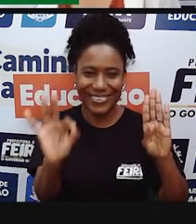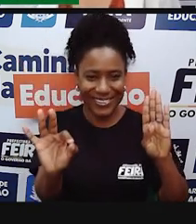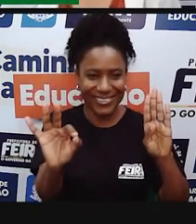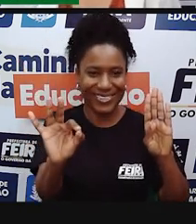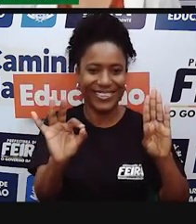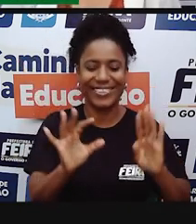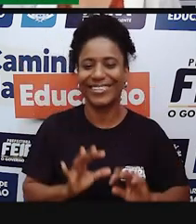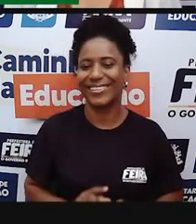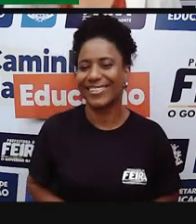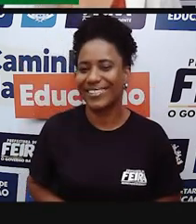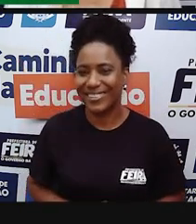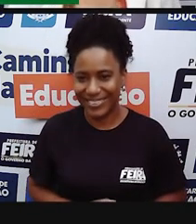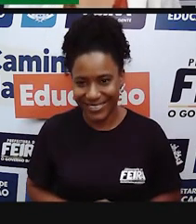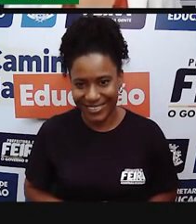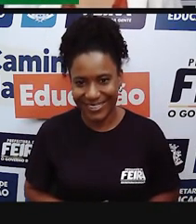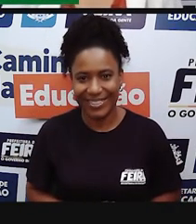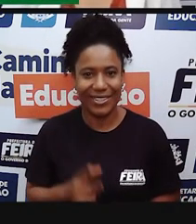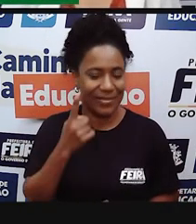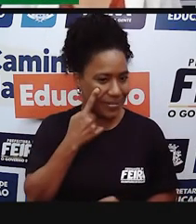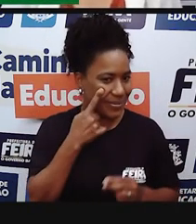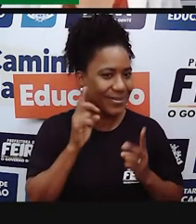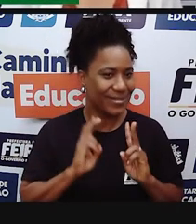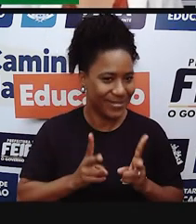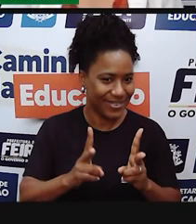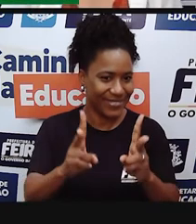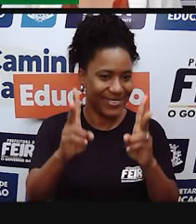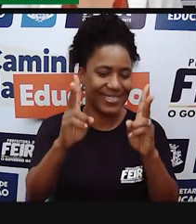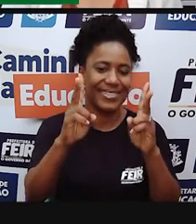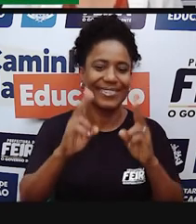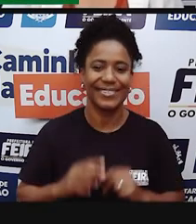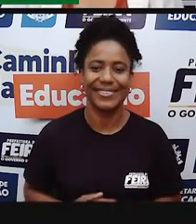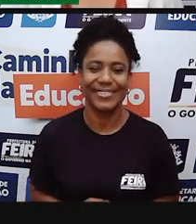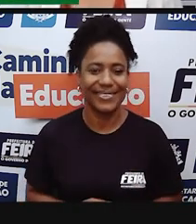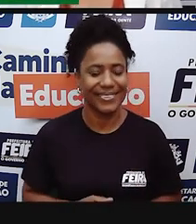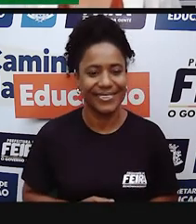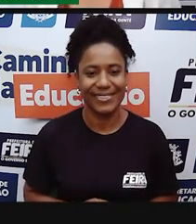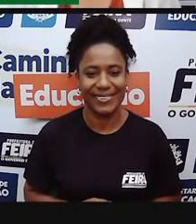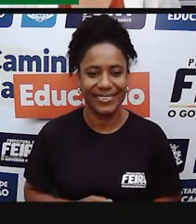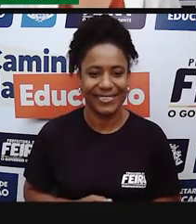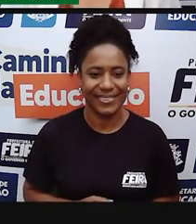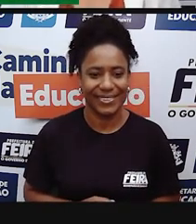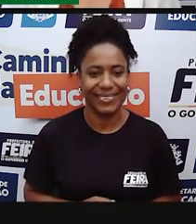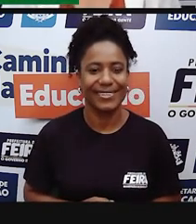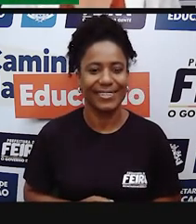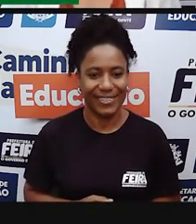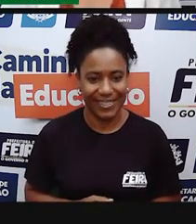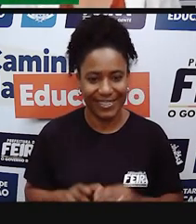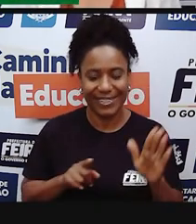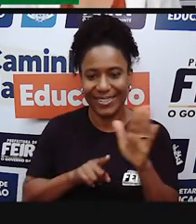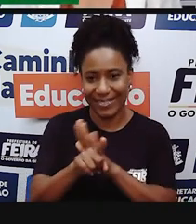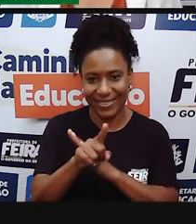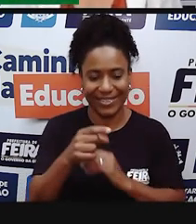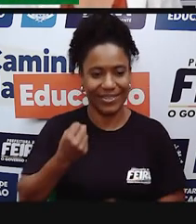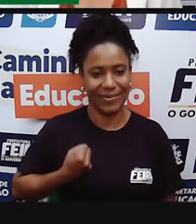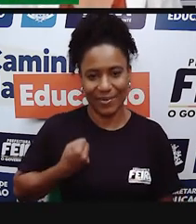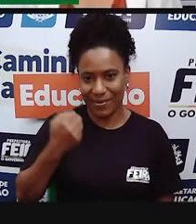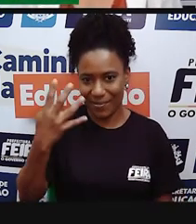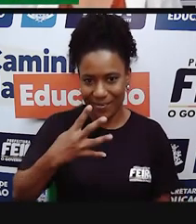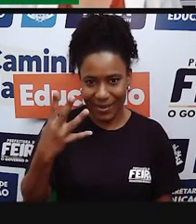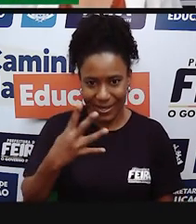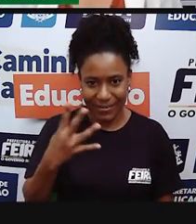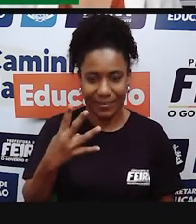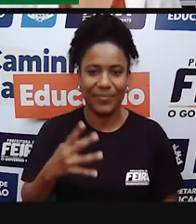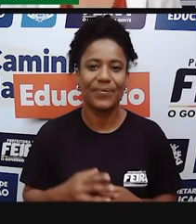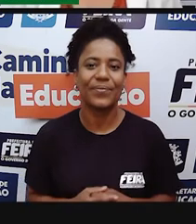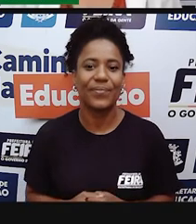status Tumblr vamos lá quais são número forma pergunta número 4 Essa